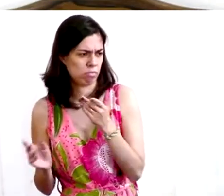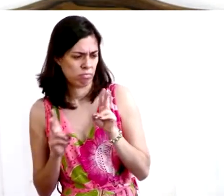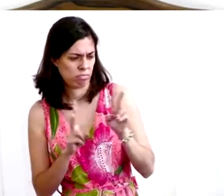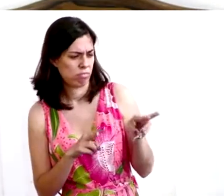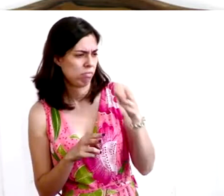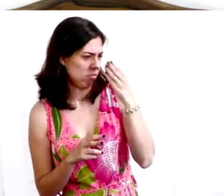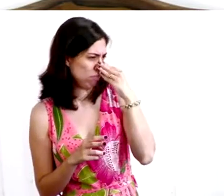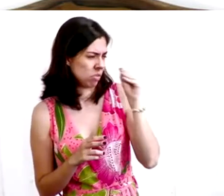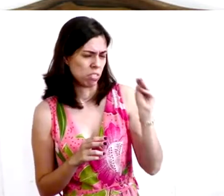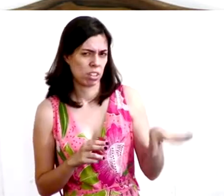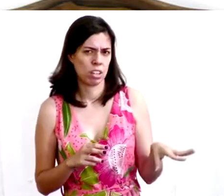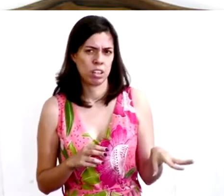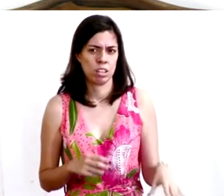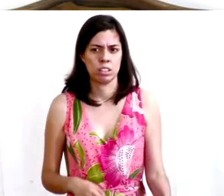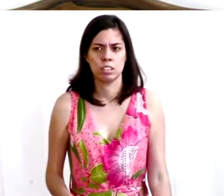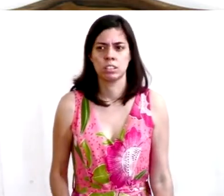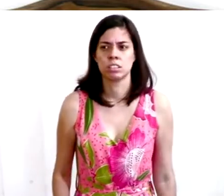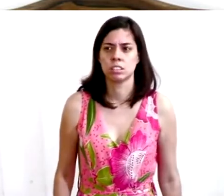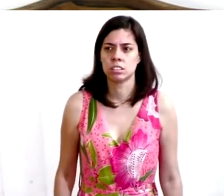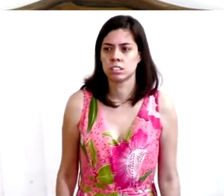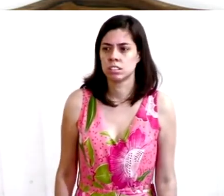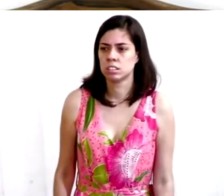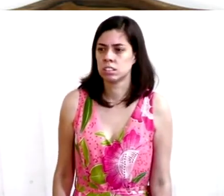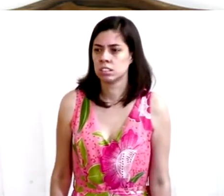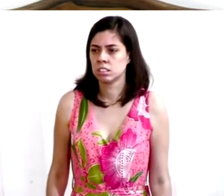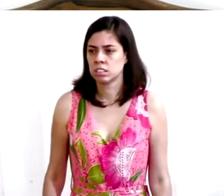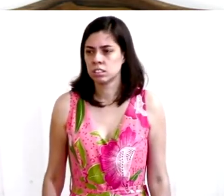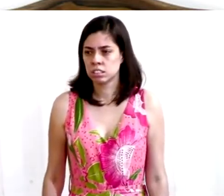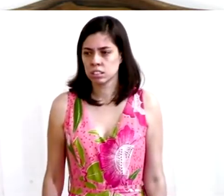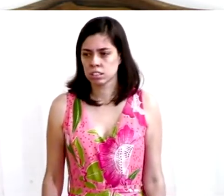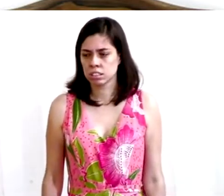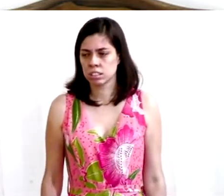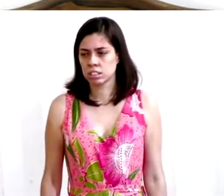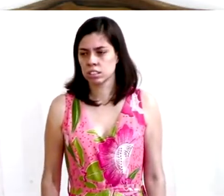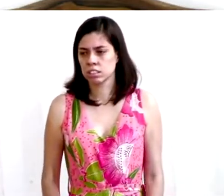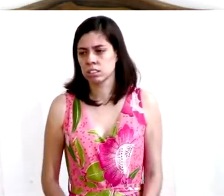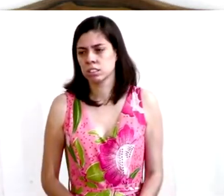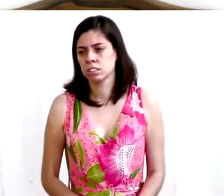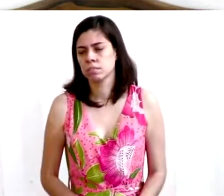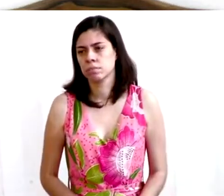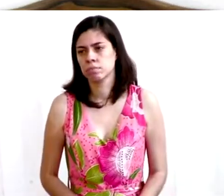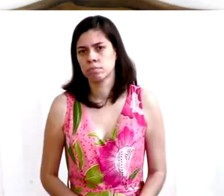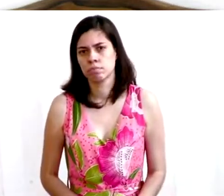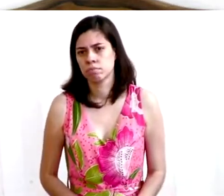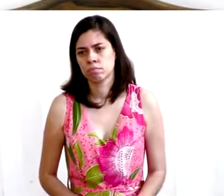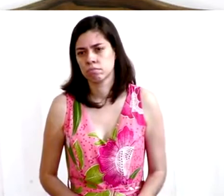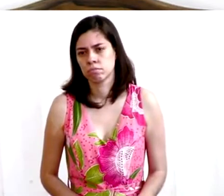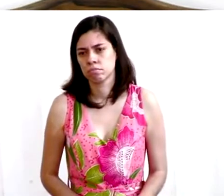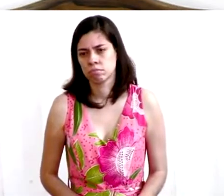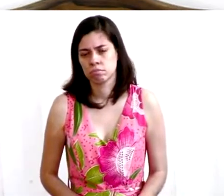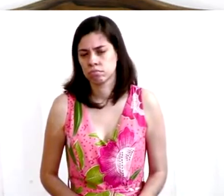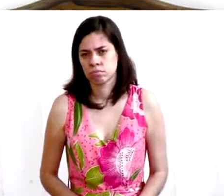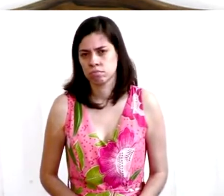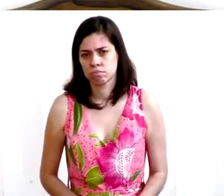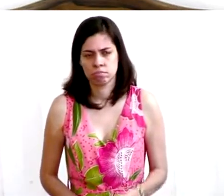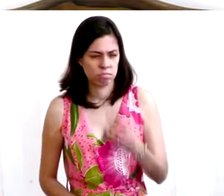e disse: todos dizem que vocês não têm salvação, mas há sim uma salvação, arrependam-se dos seus pecados. Os publicanos e as